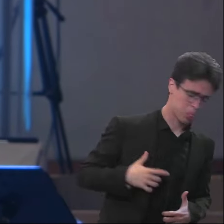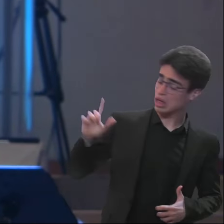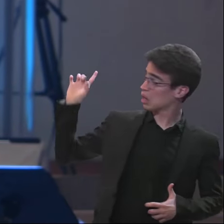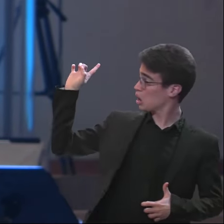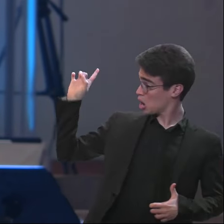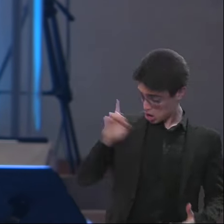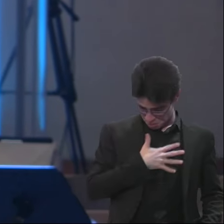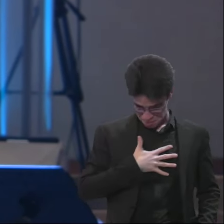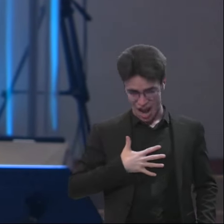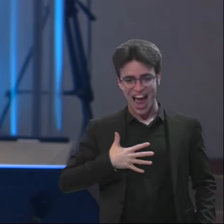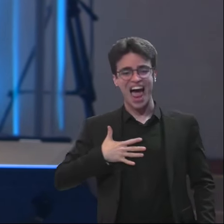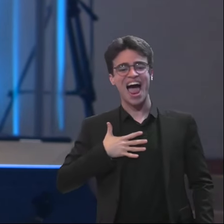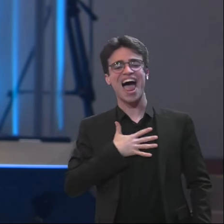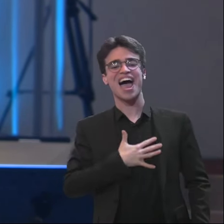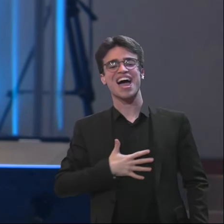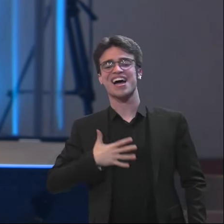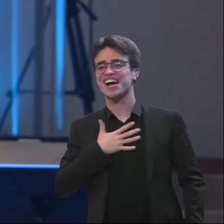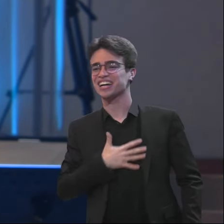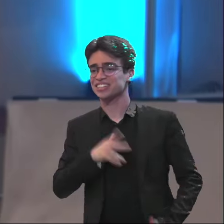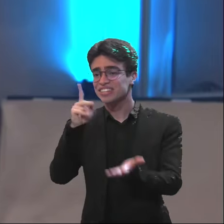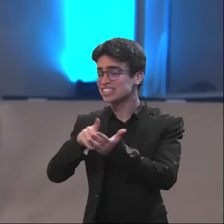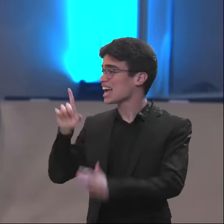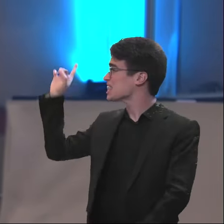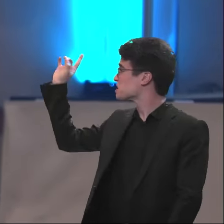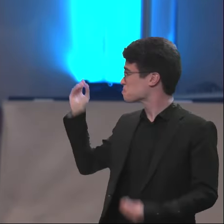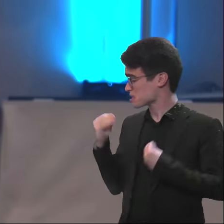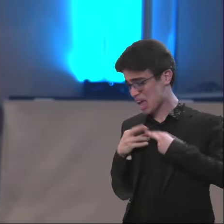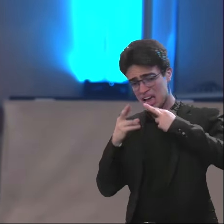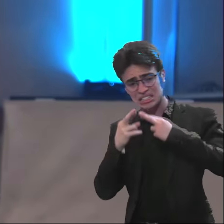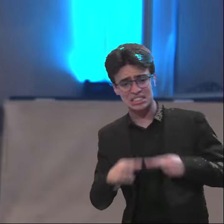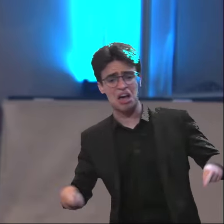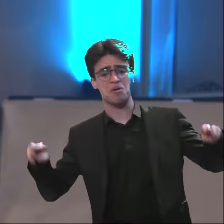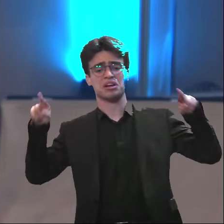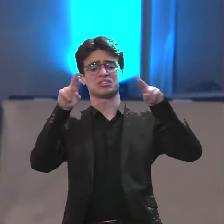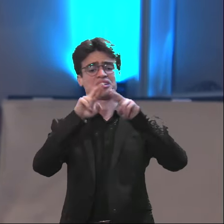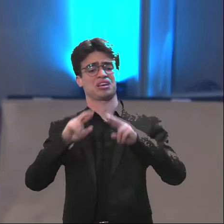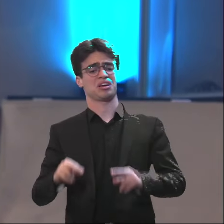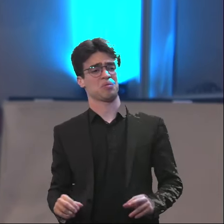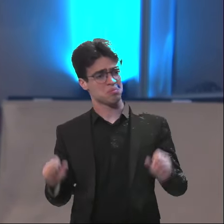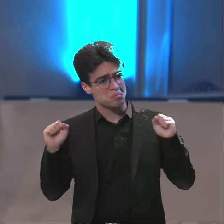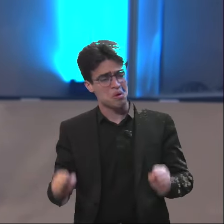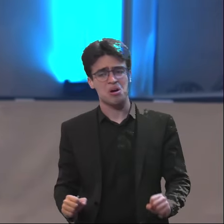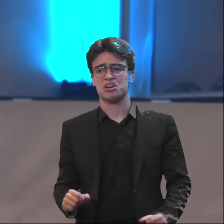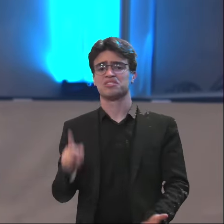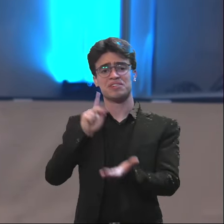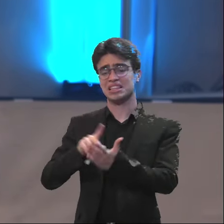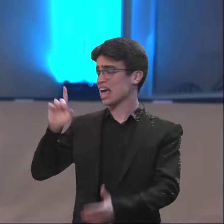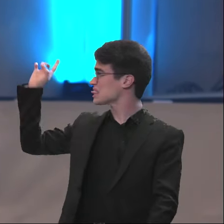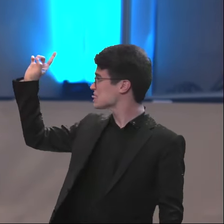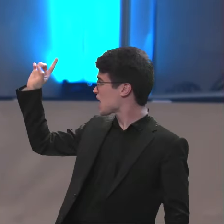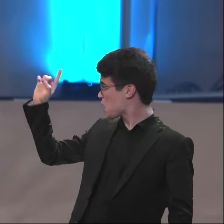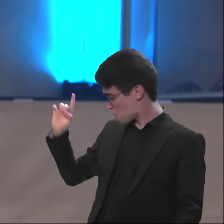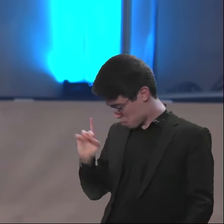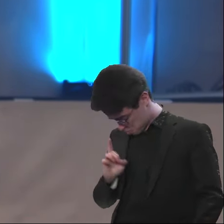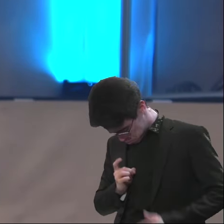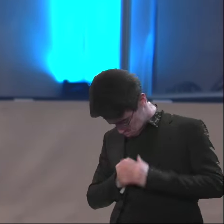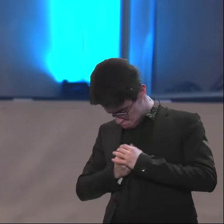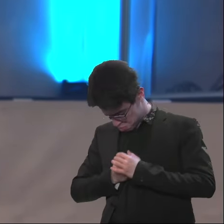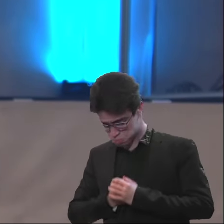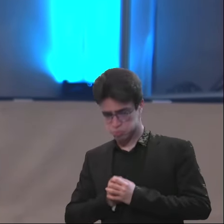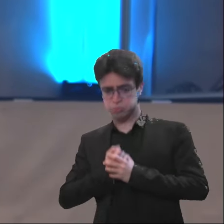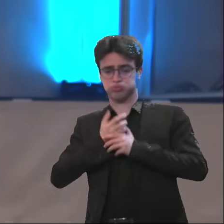pode restaurar a nossa casa, só Ele pode fazer fluir de dentro de nós rios de águas vivas, só